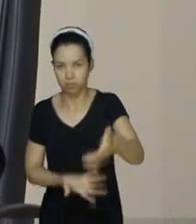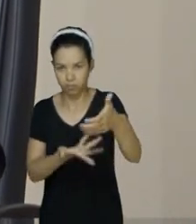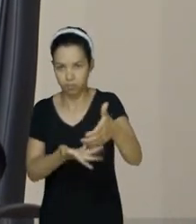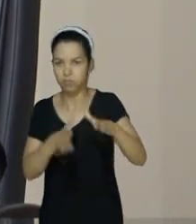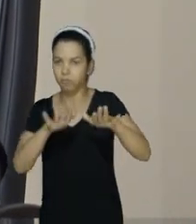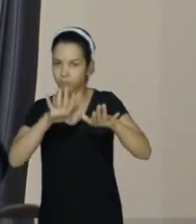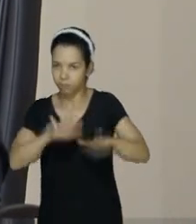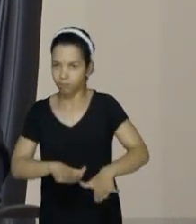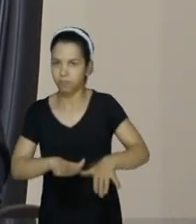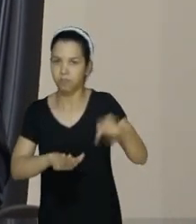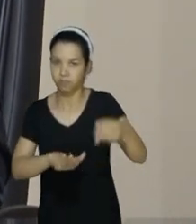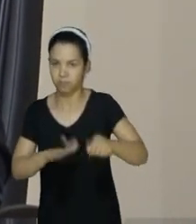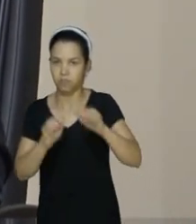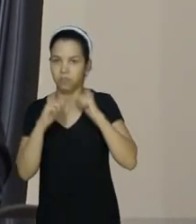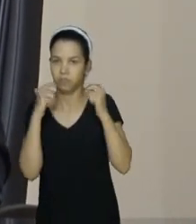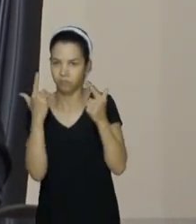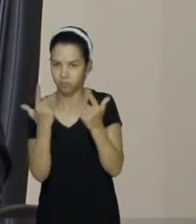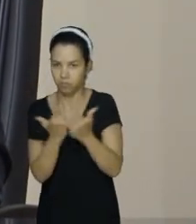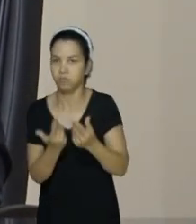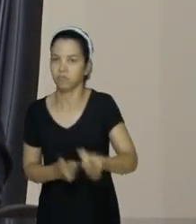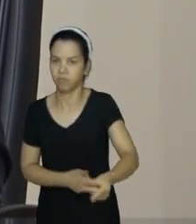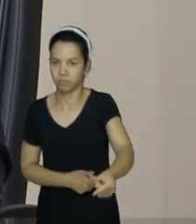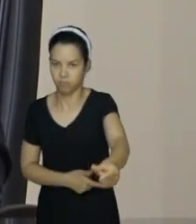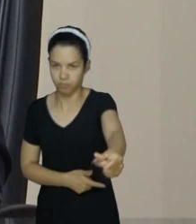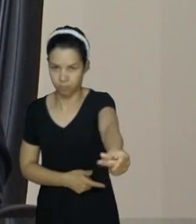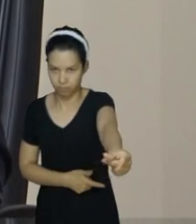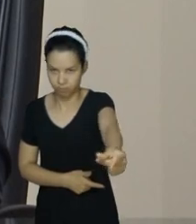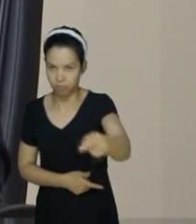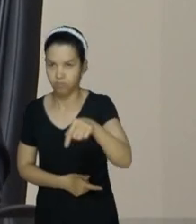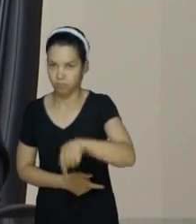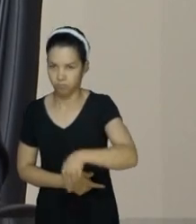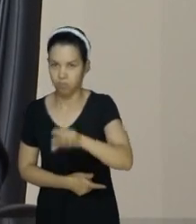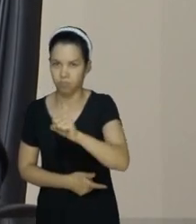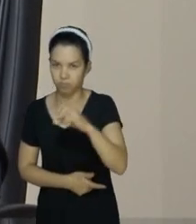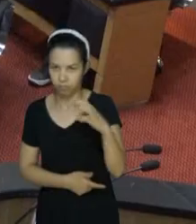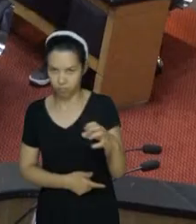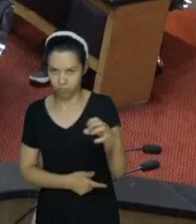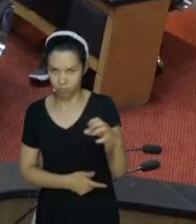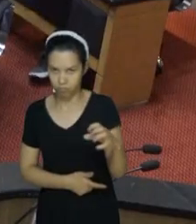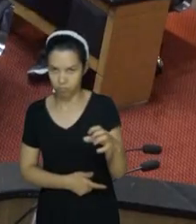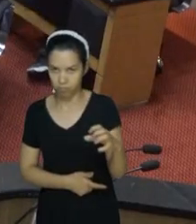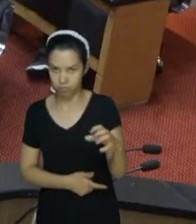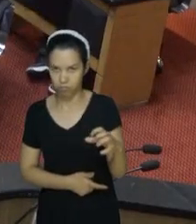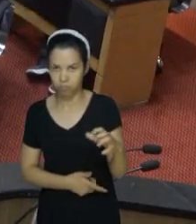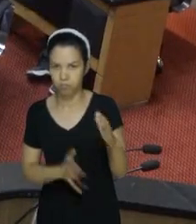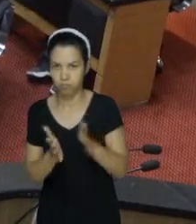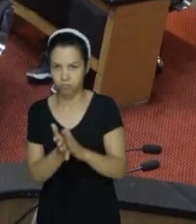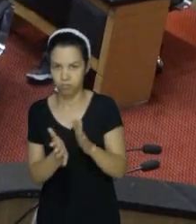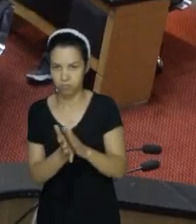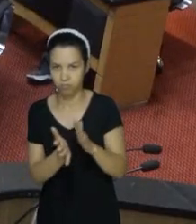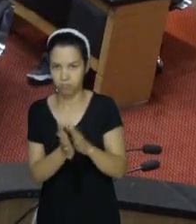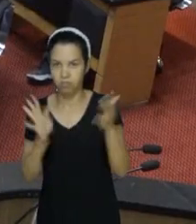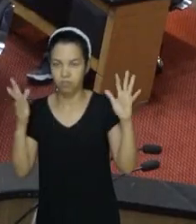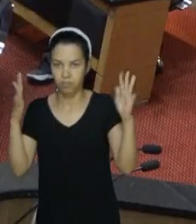definitivo aqui na Assembleia Legislativa de Santa Catarina. É uma